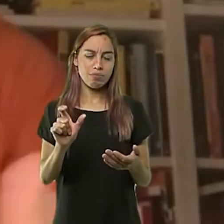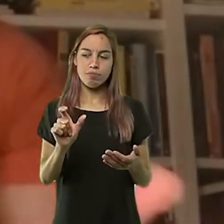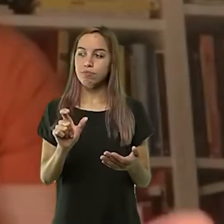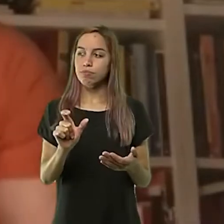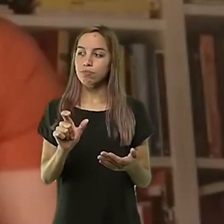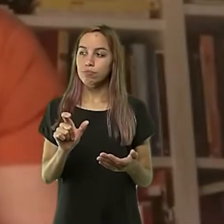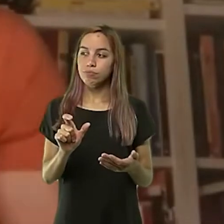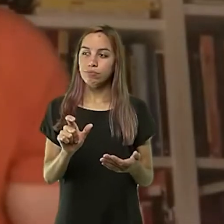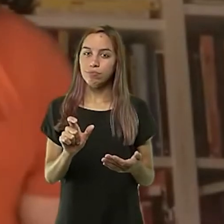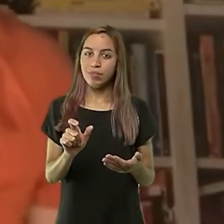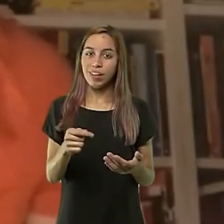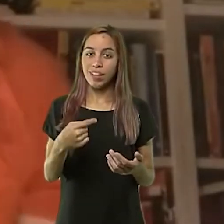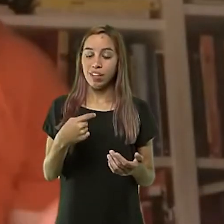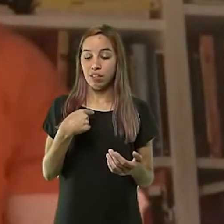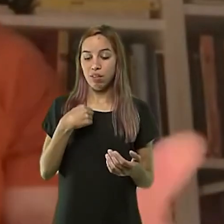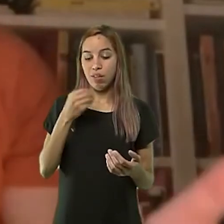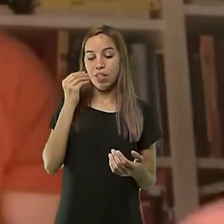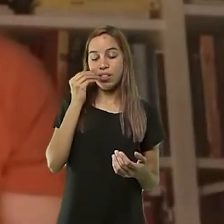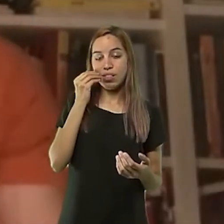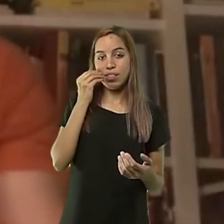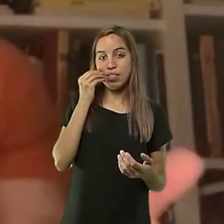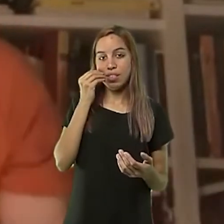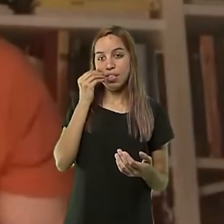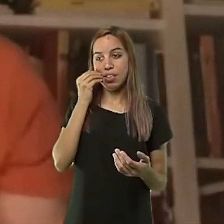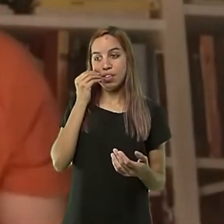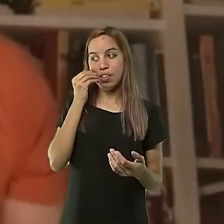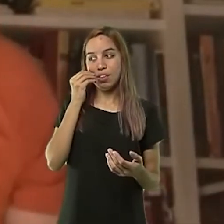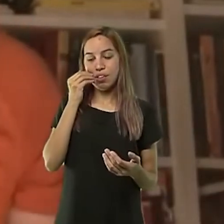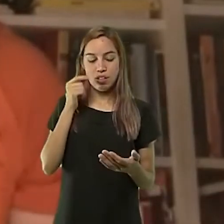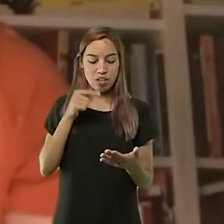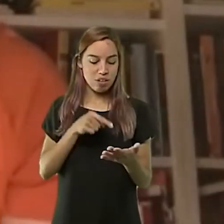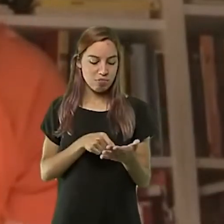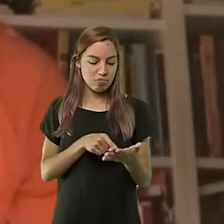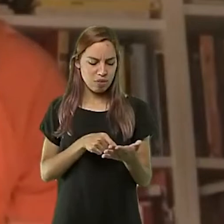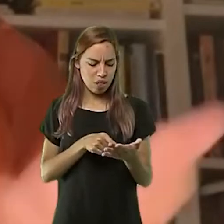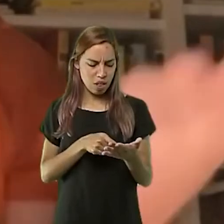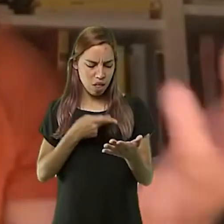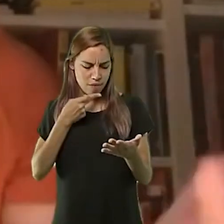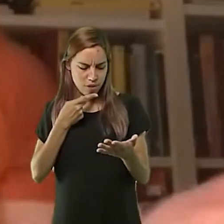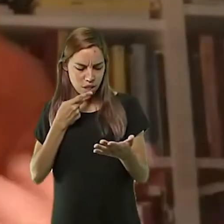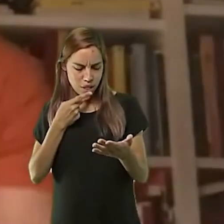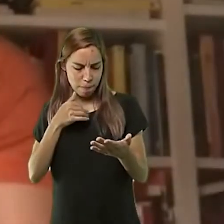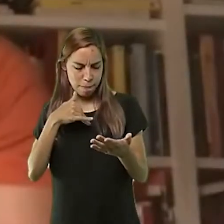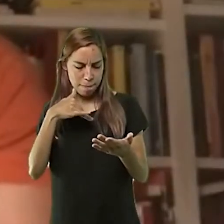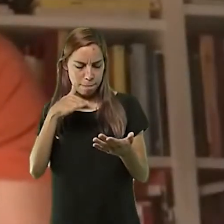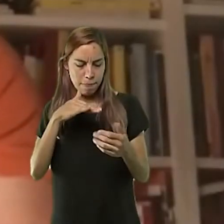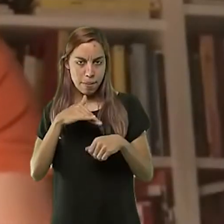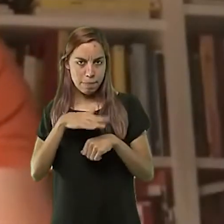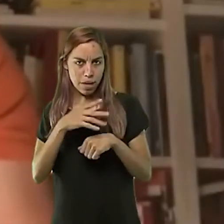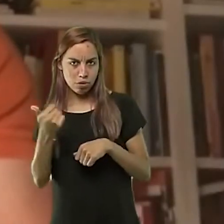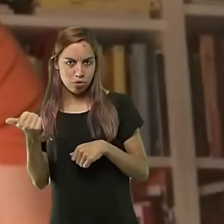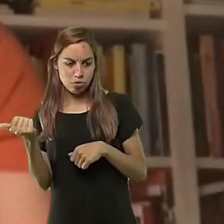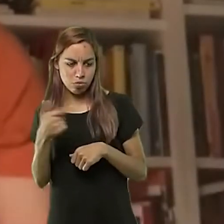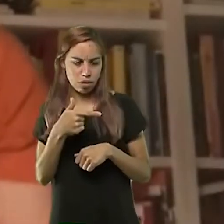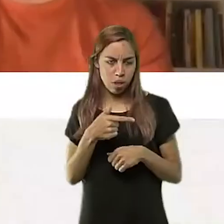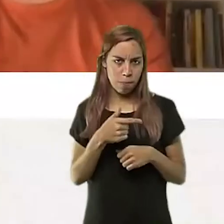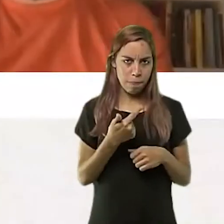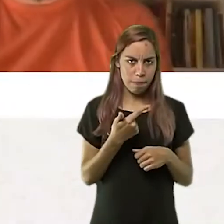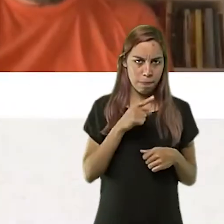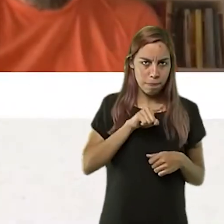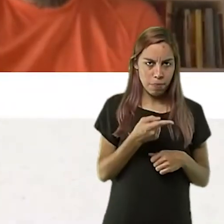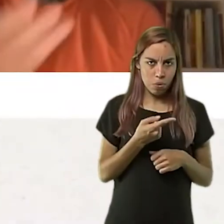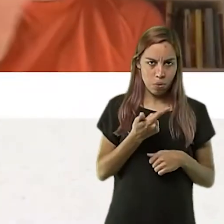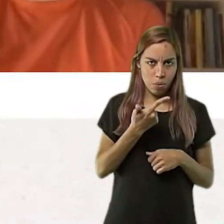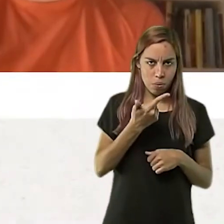então chegamos à conclusão que não é possível através das imagens dizer que uma imagem vale por 1000 palavras, que essa seria então a valência